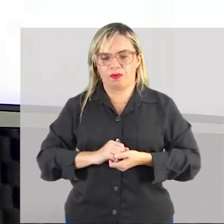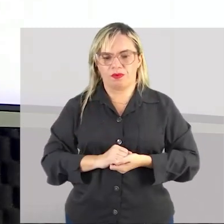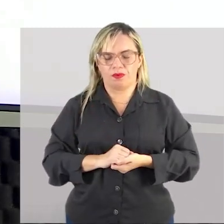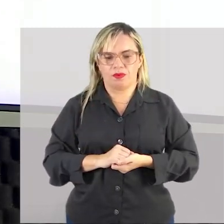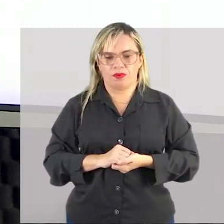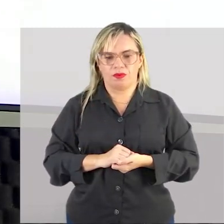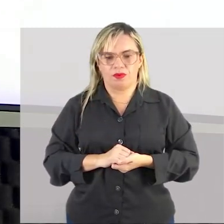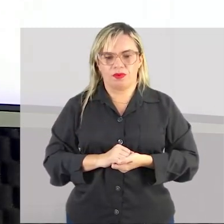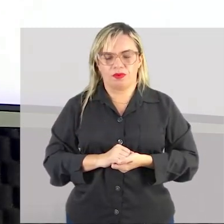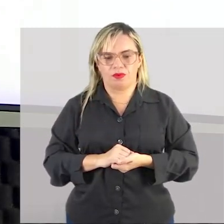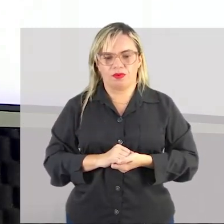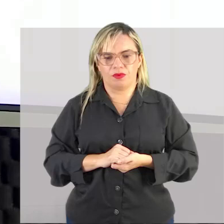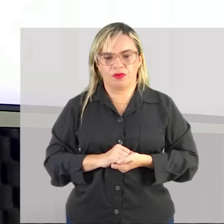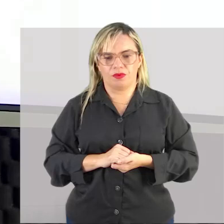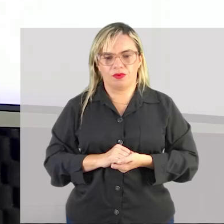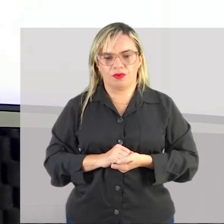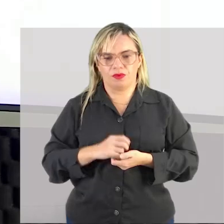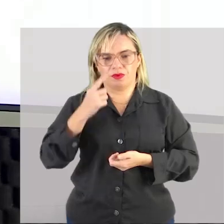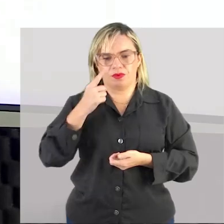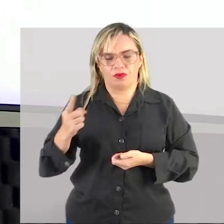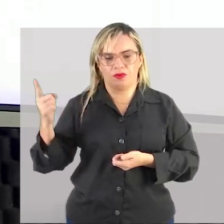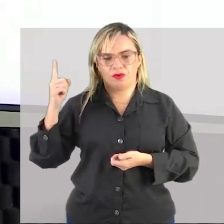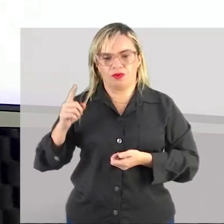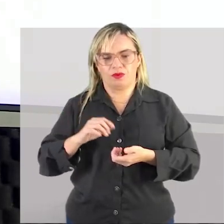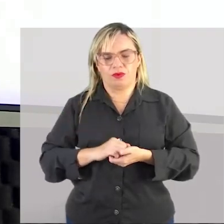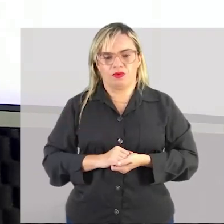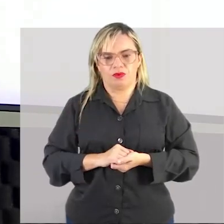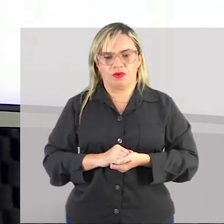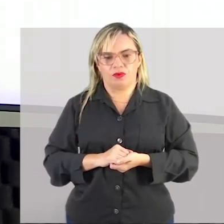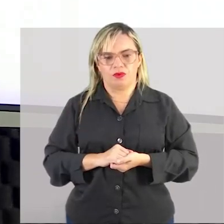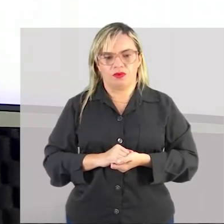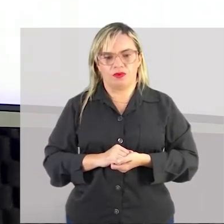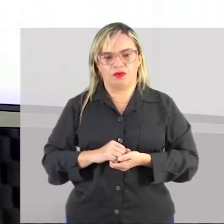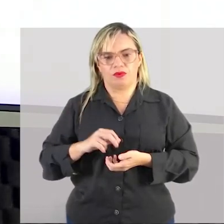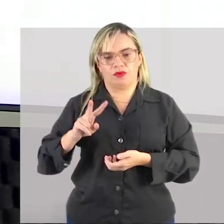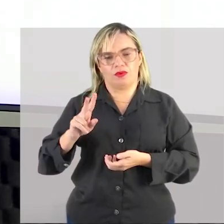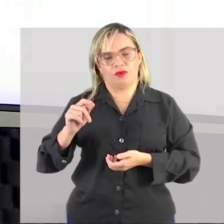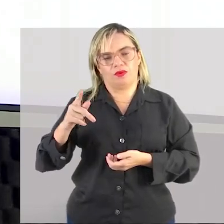Liquefação está associado a gás. Isso é diferente.